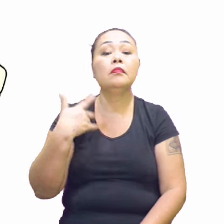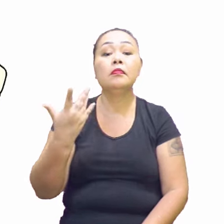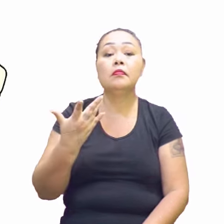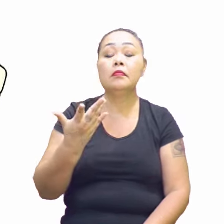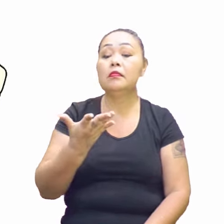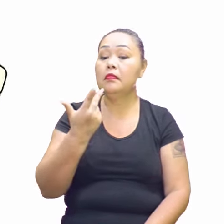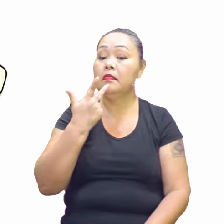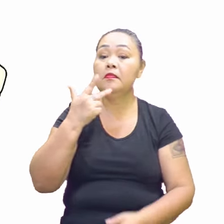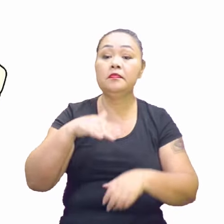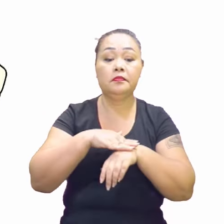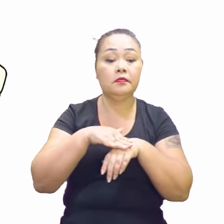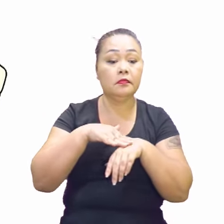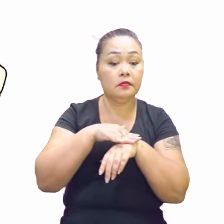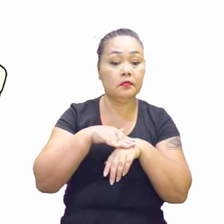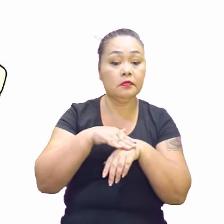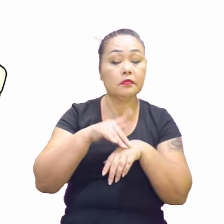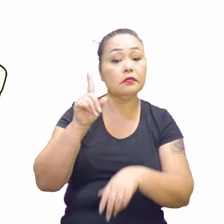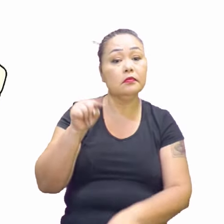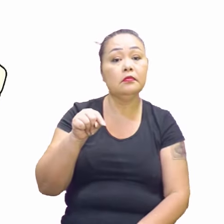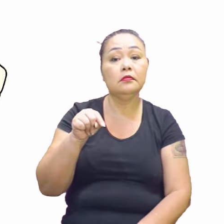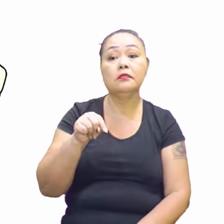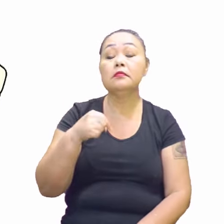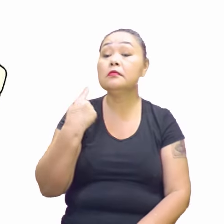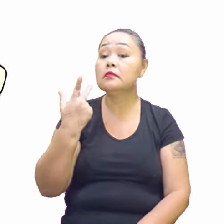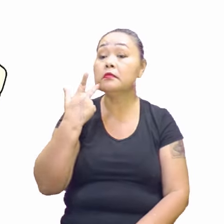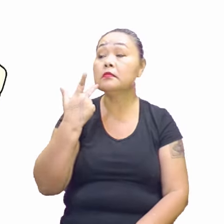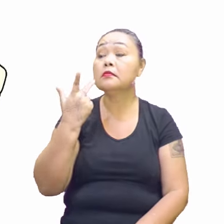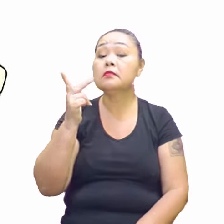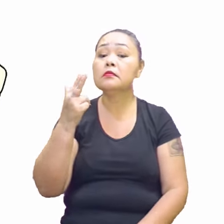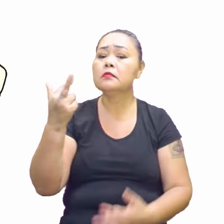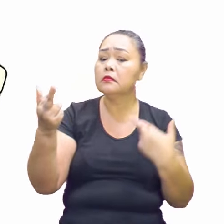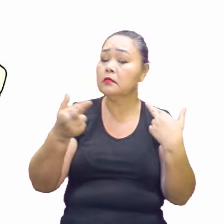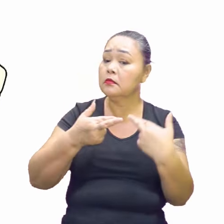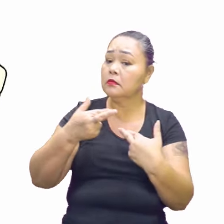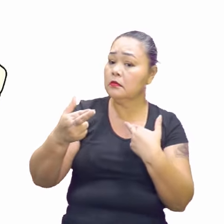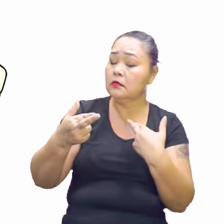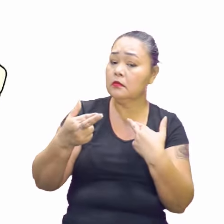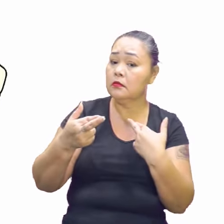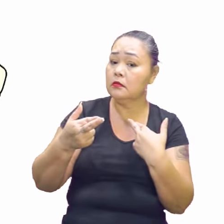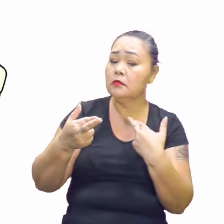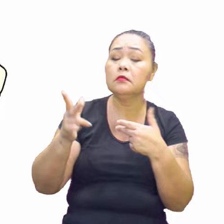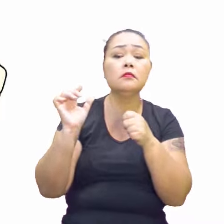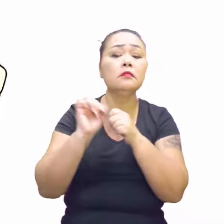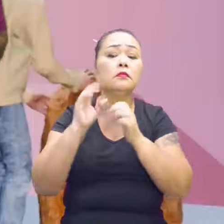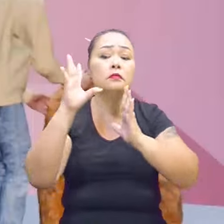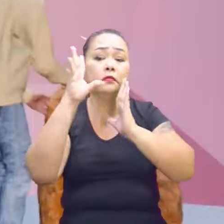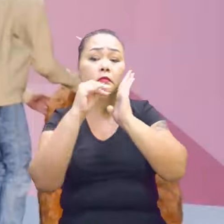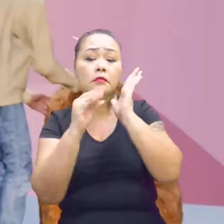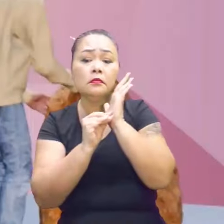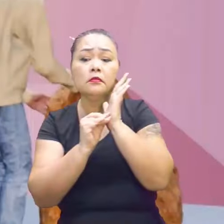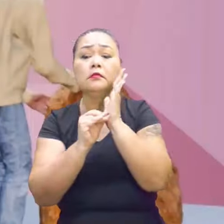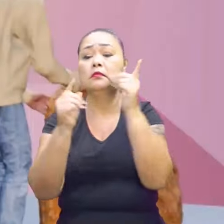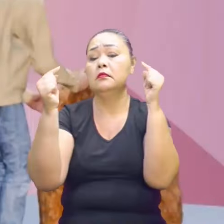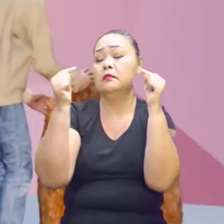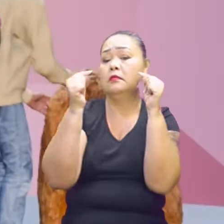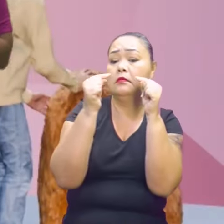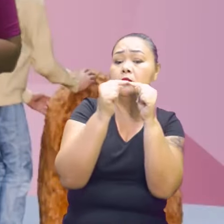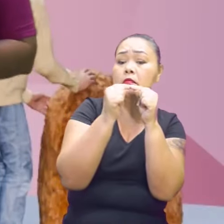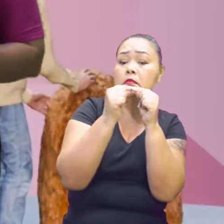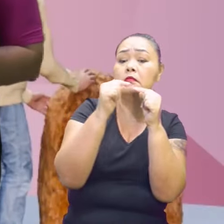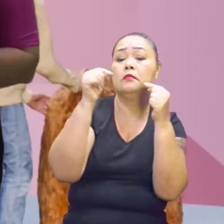vamos aqui conversar um pouquinho com a turma, né? Relacionada aos conteúdos de